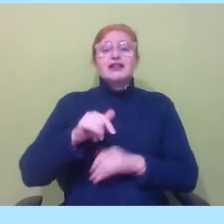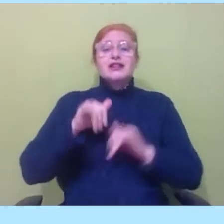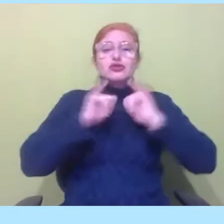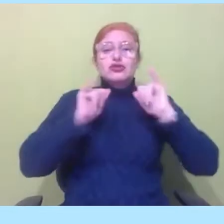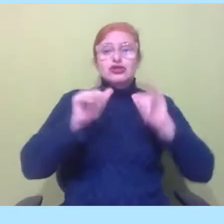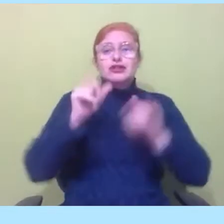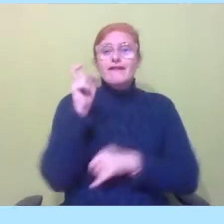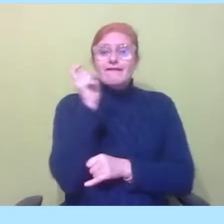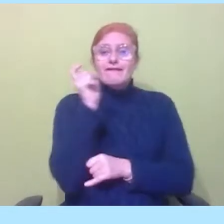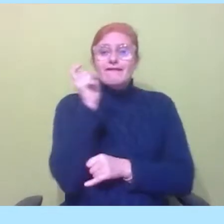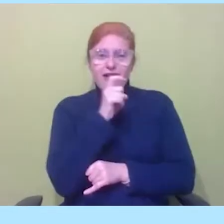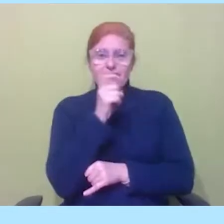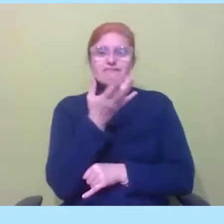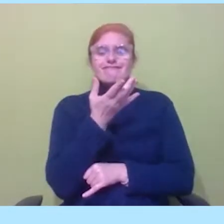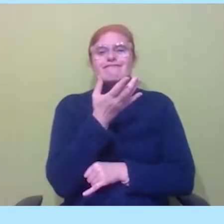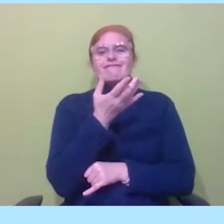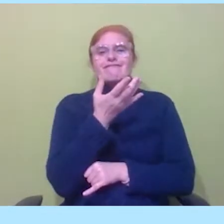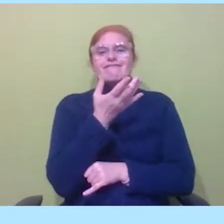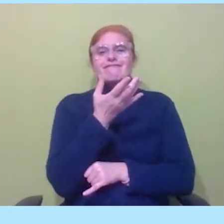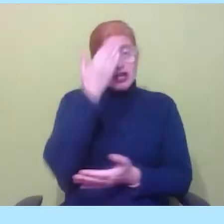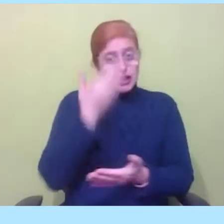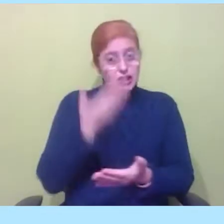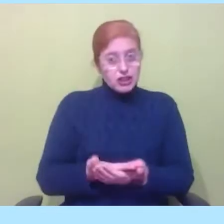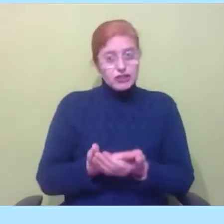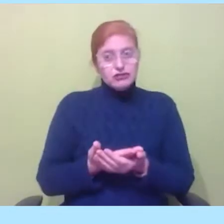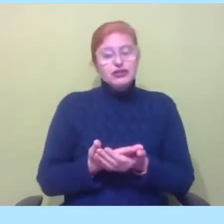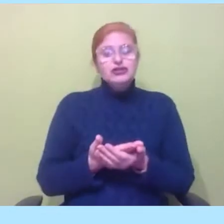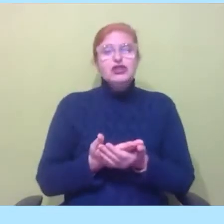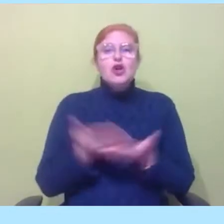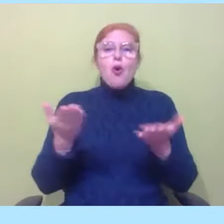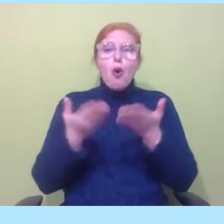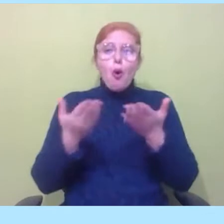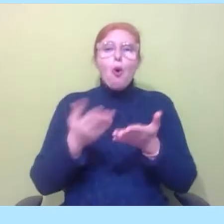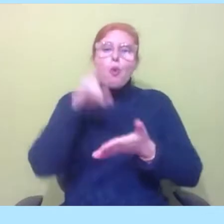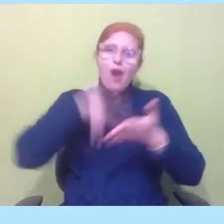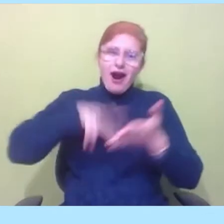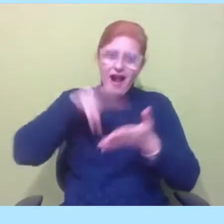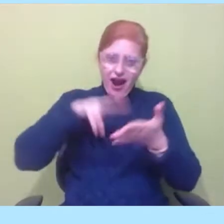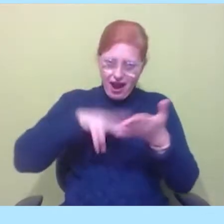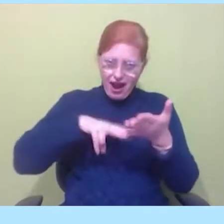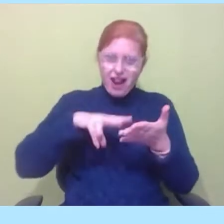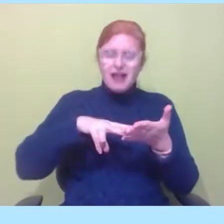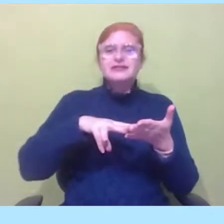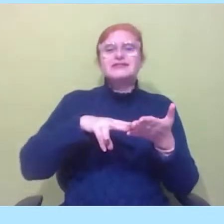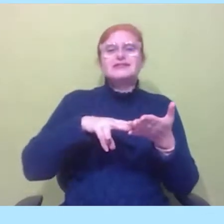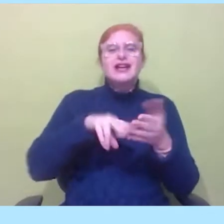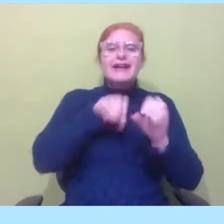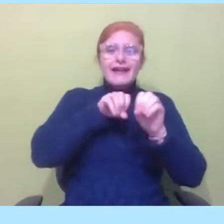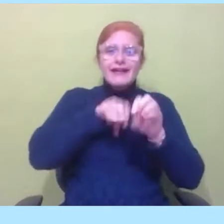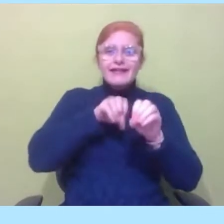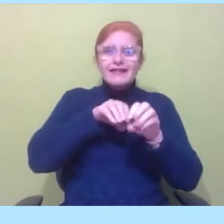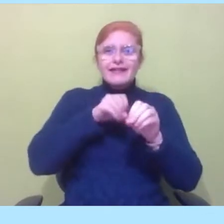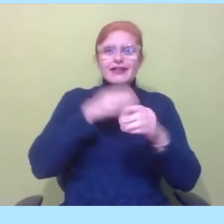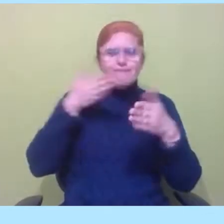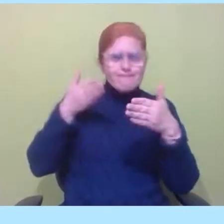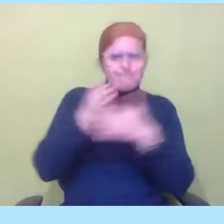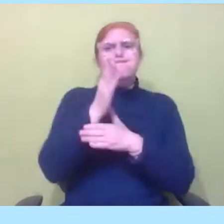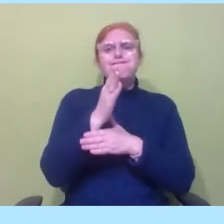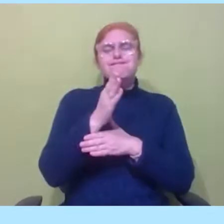a gente tem aí, eu estava lendo hoje, Ensinando a Transgredir, da Bell Hooks, e acho que tem, nossa,